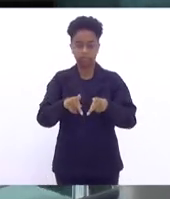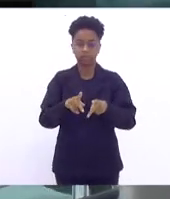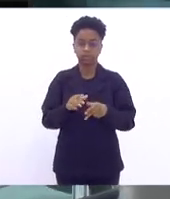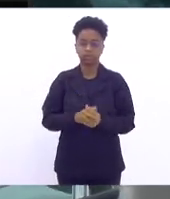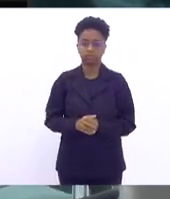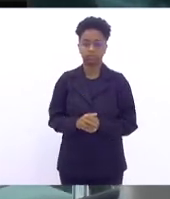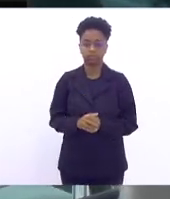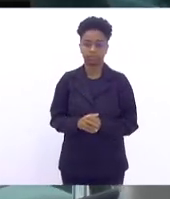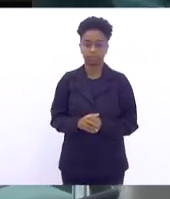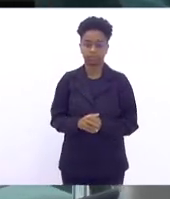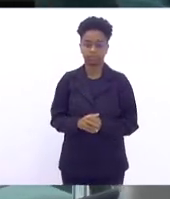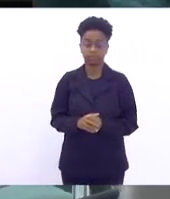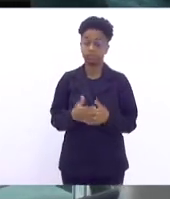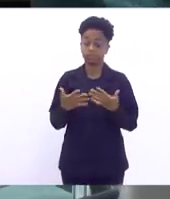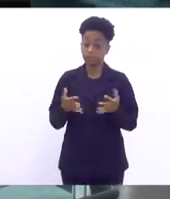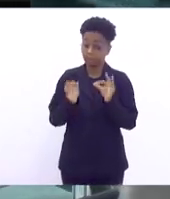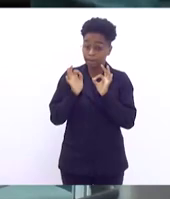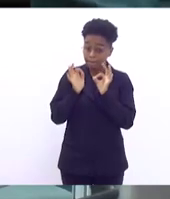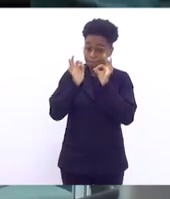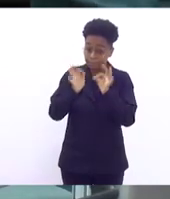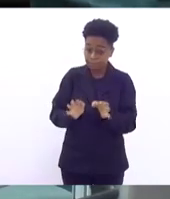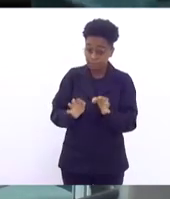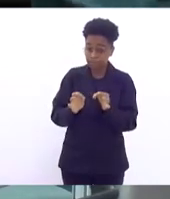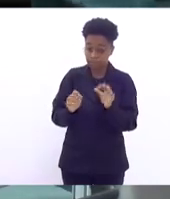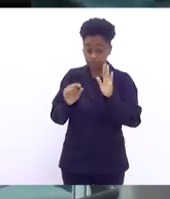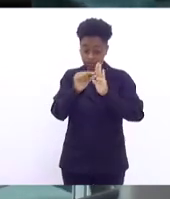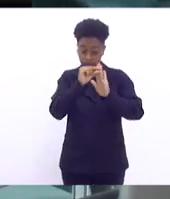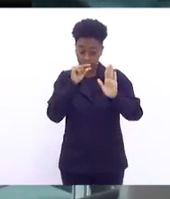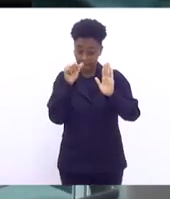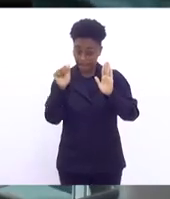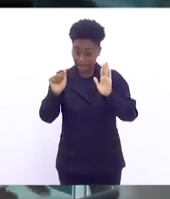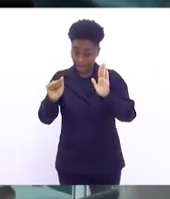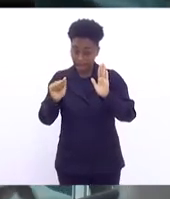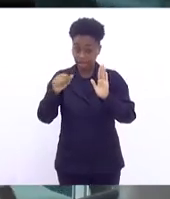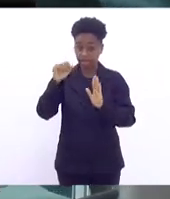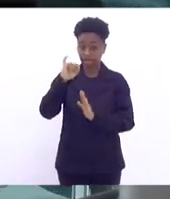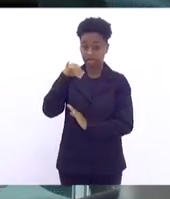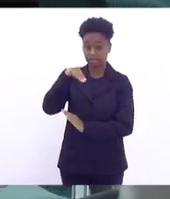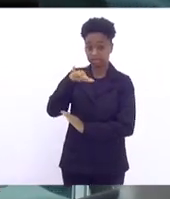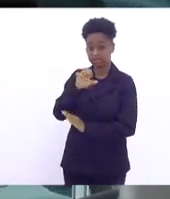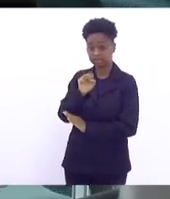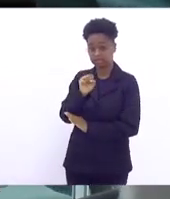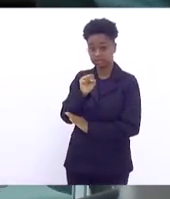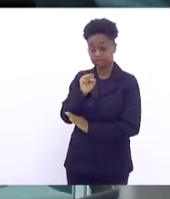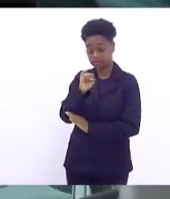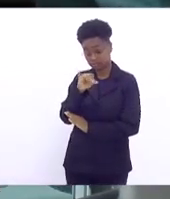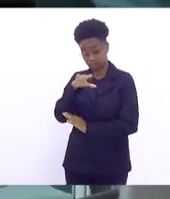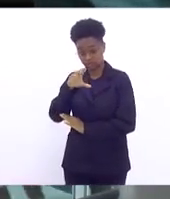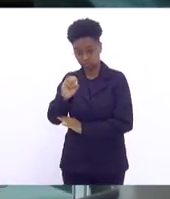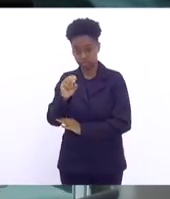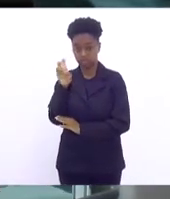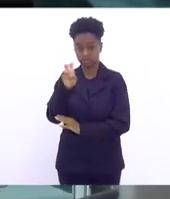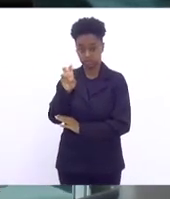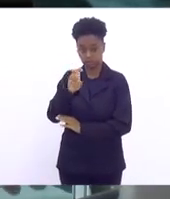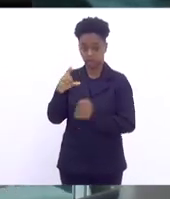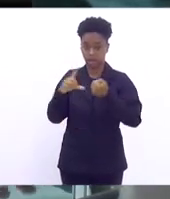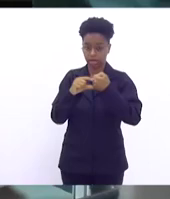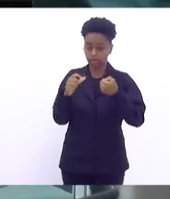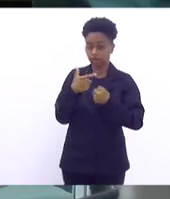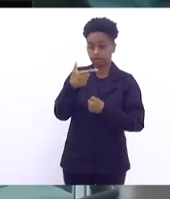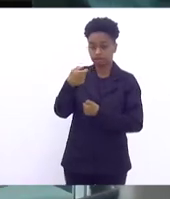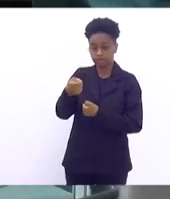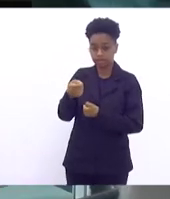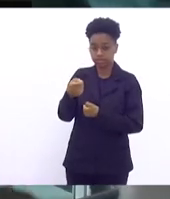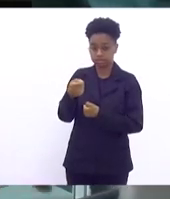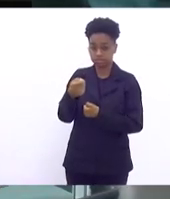mesma a linha a do inciso 5 do artigo 20 é o que em tese vale